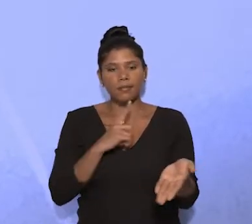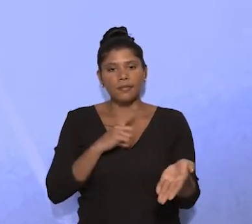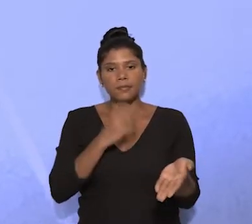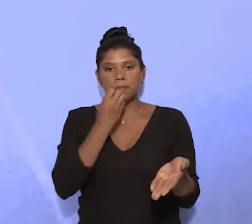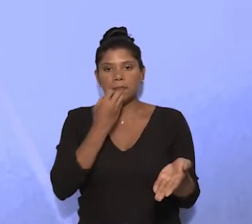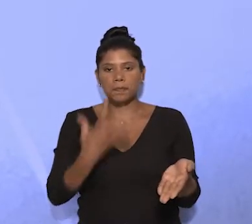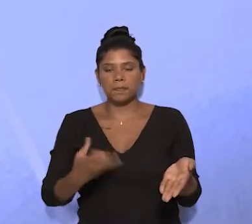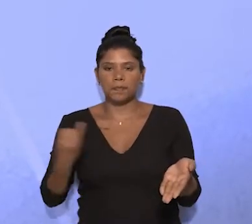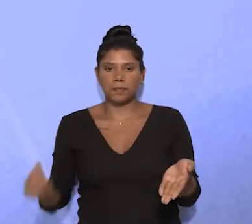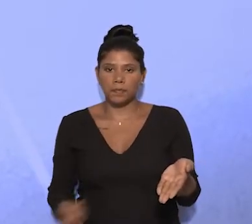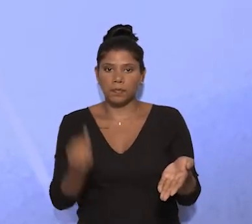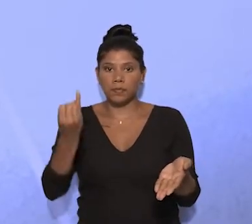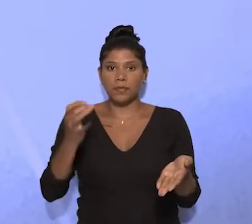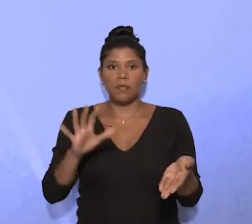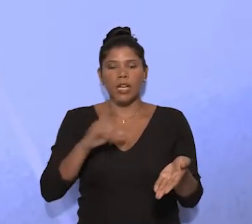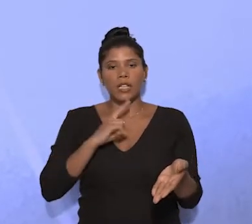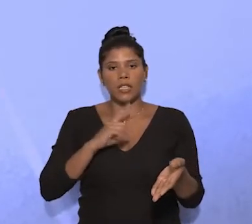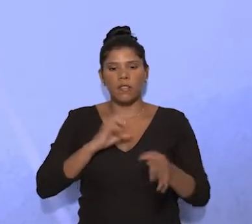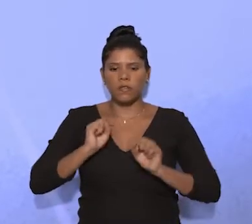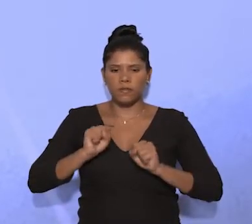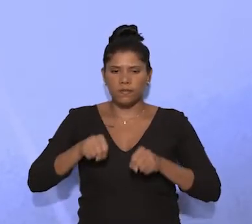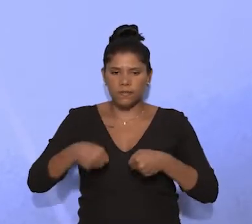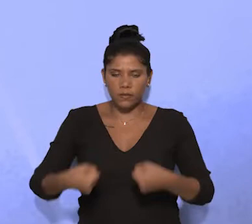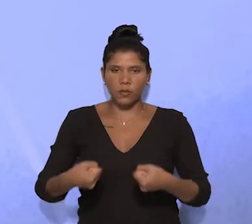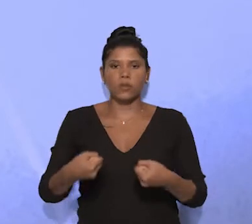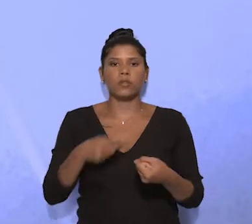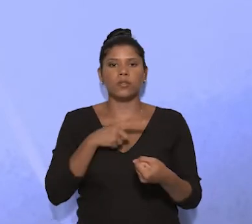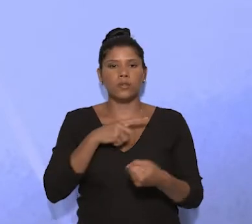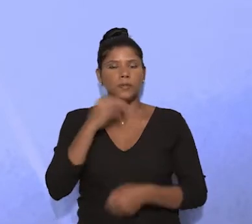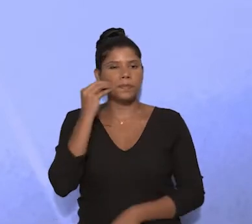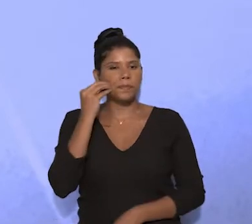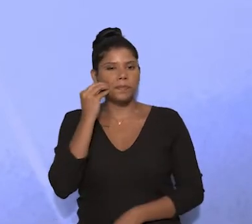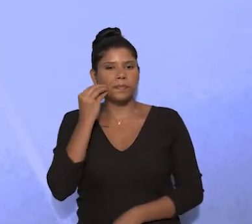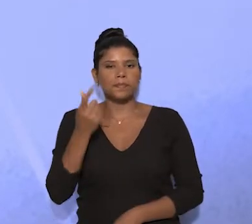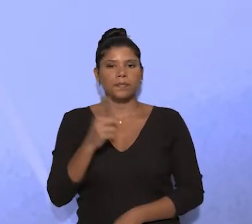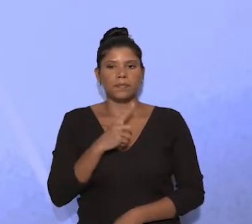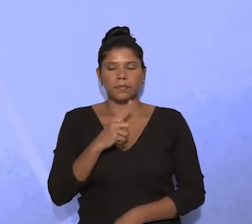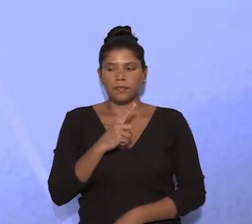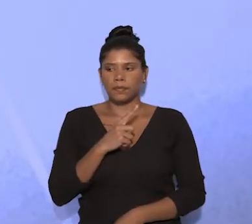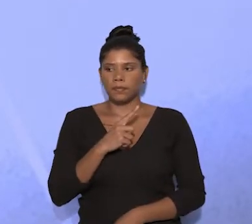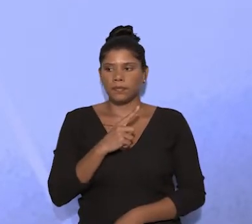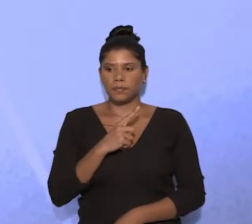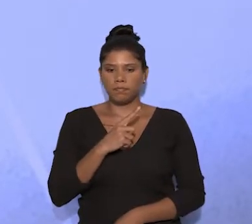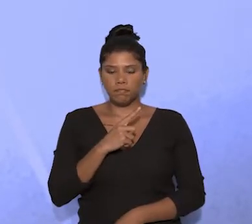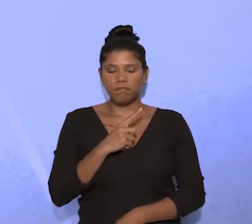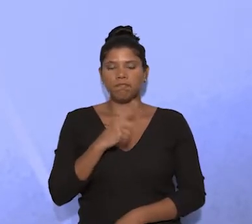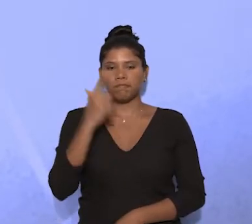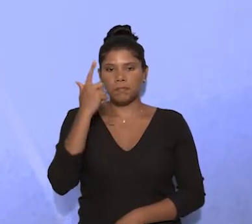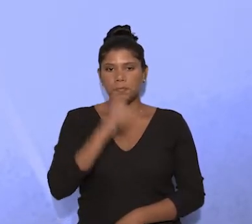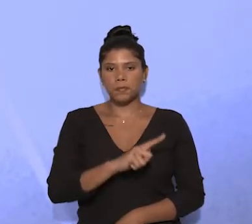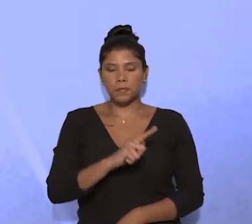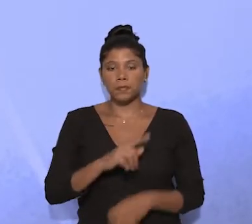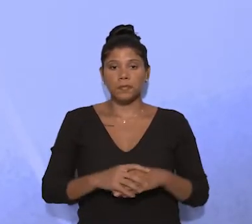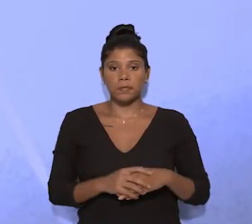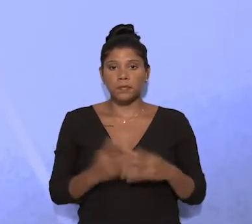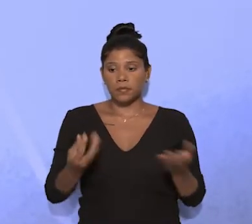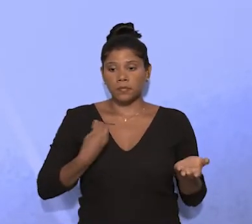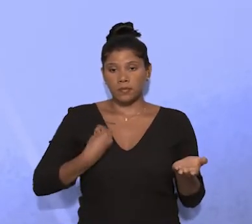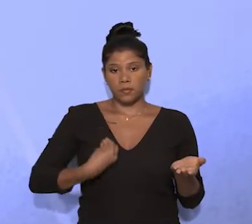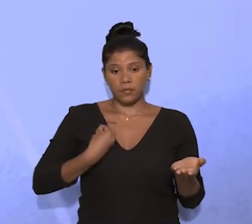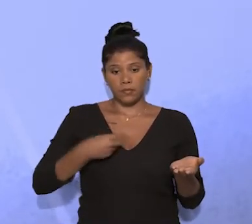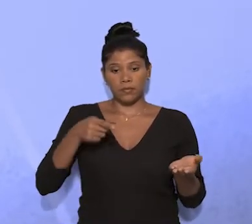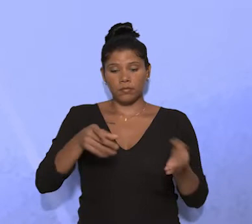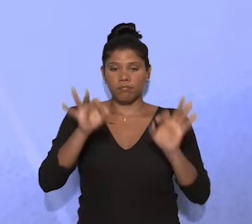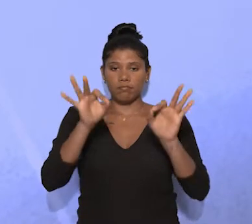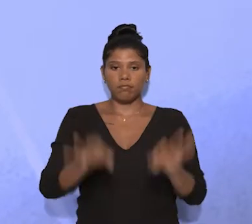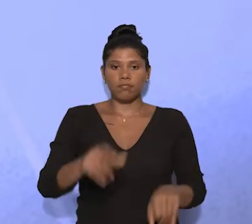muito fôlego, teve muita vontade, foi aquele cara que puxou os adversários e estava lá na hora certa para